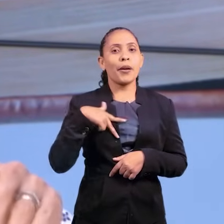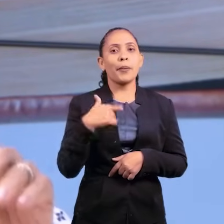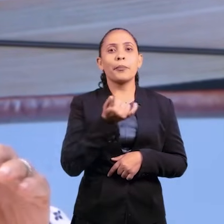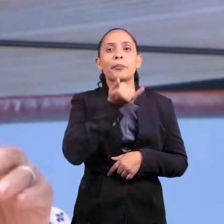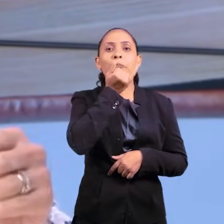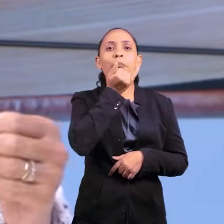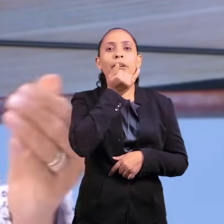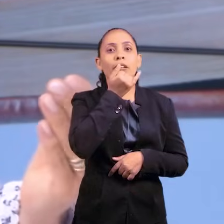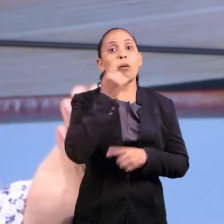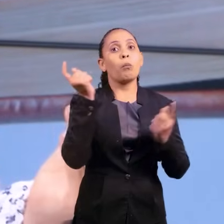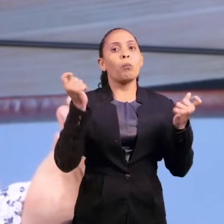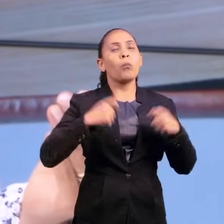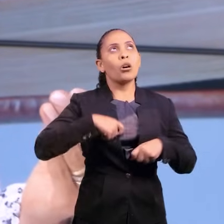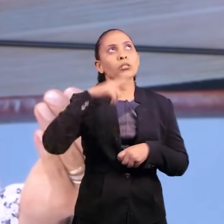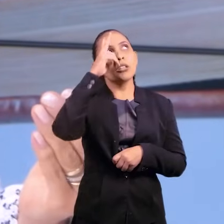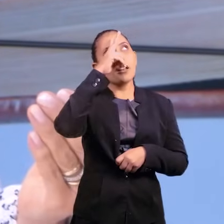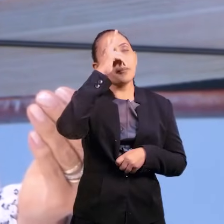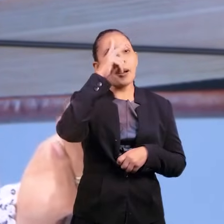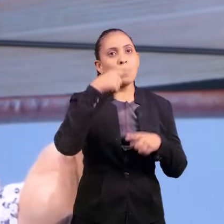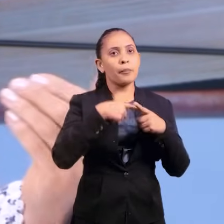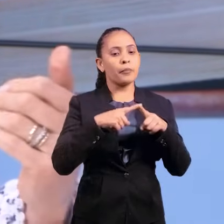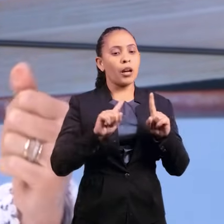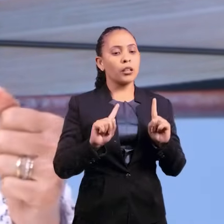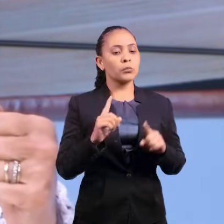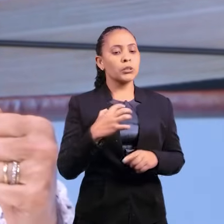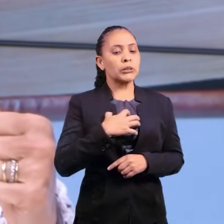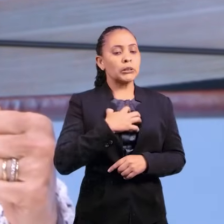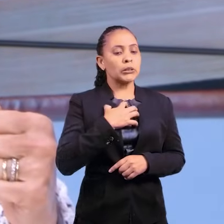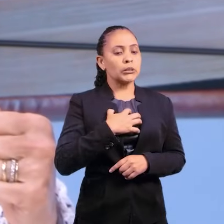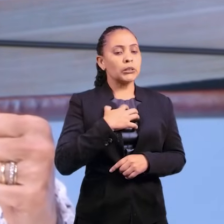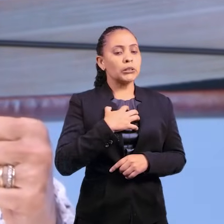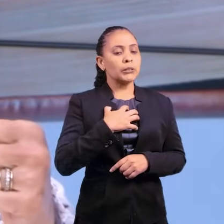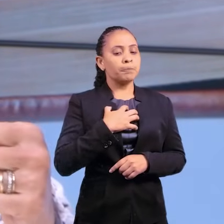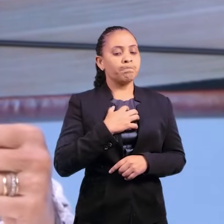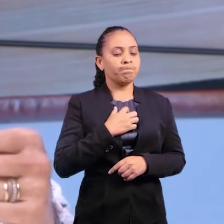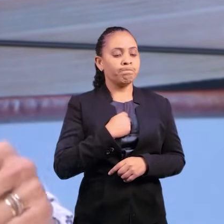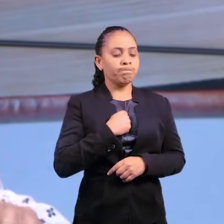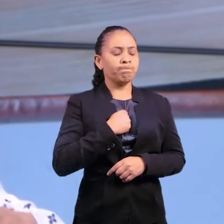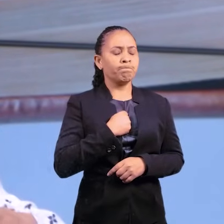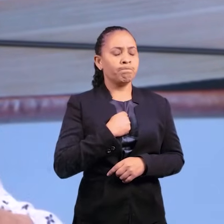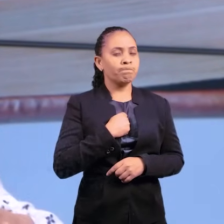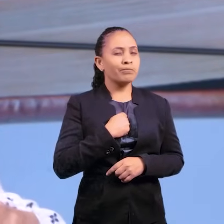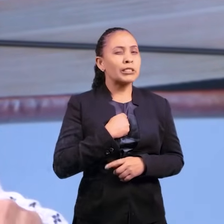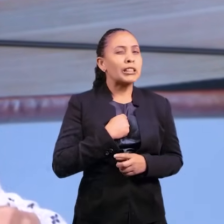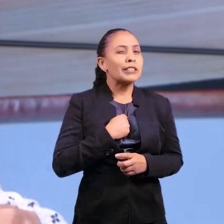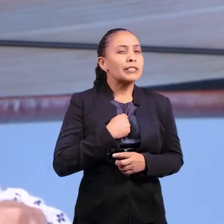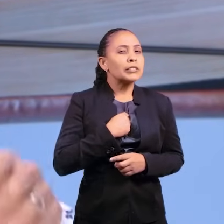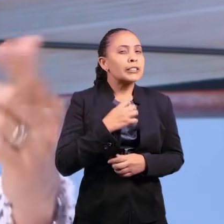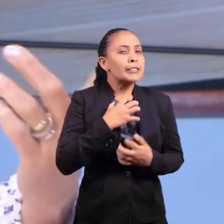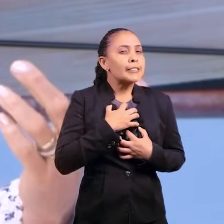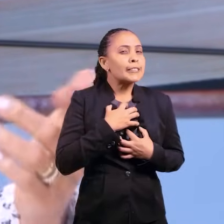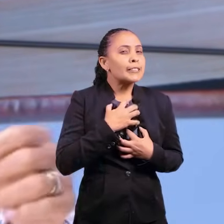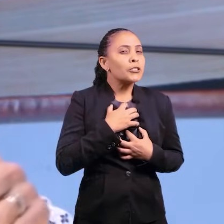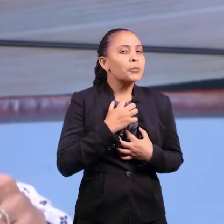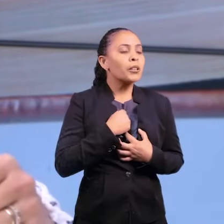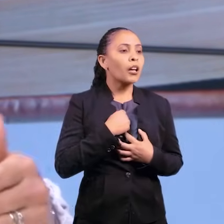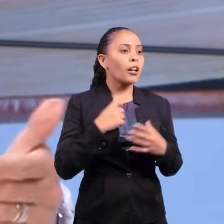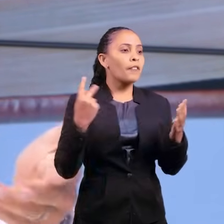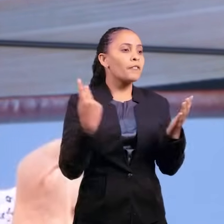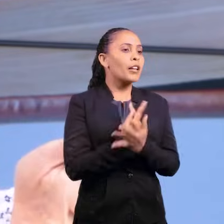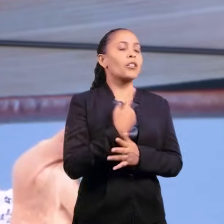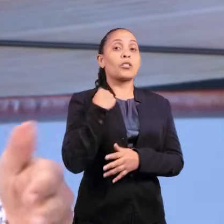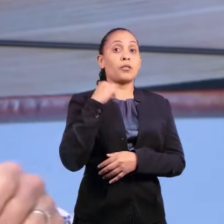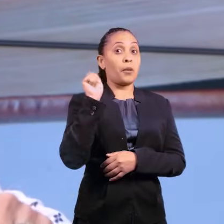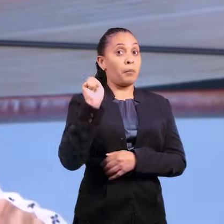O perdão você pode lembrar, mas você não pode ter mágoa do perdão. Olha, aquela vez que aconteceu, você